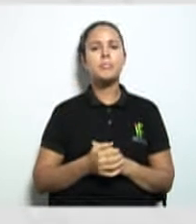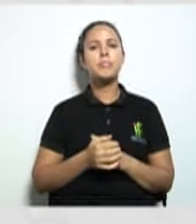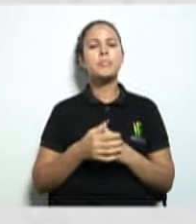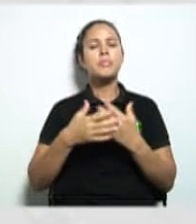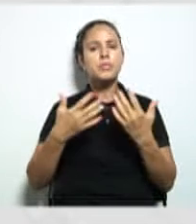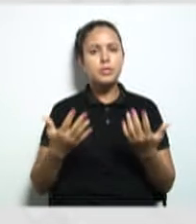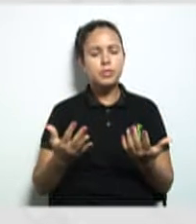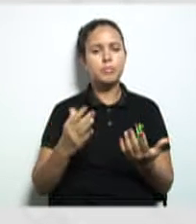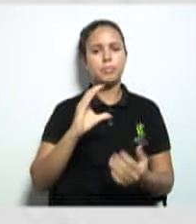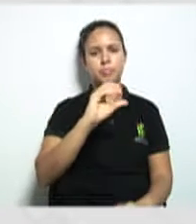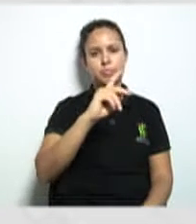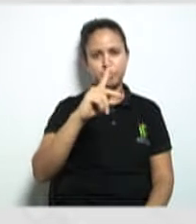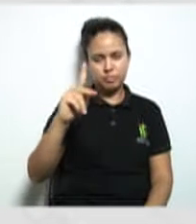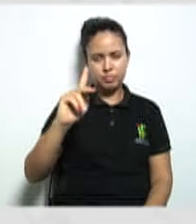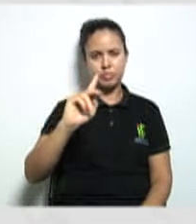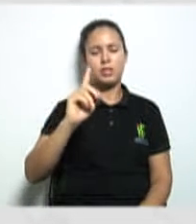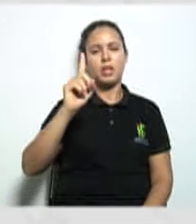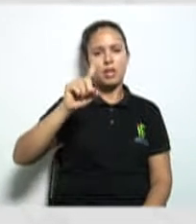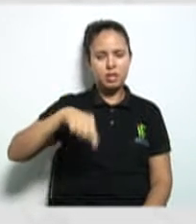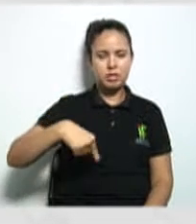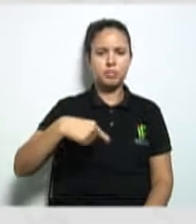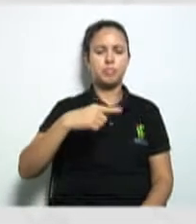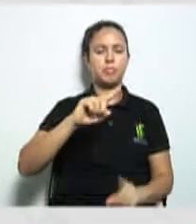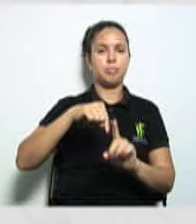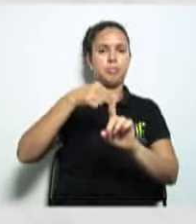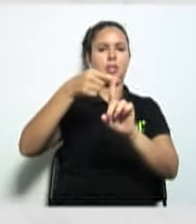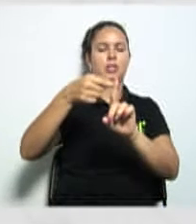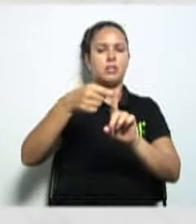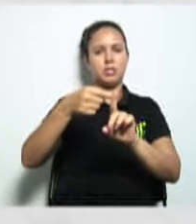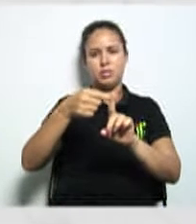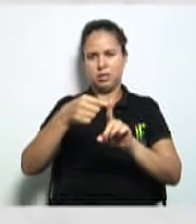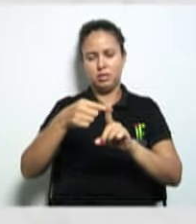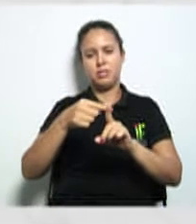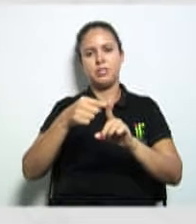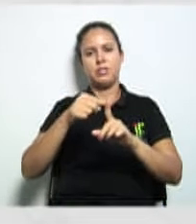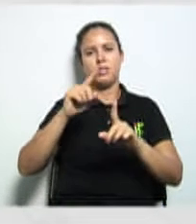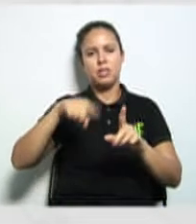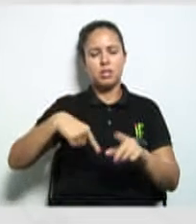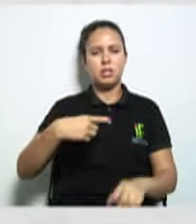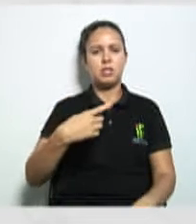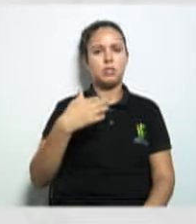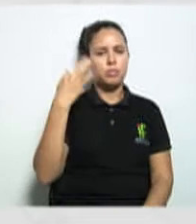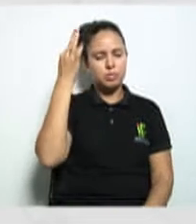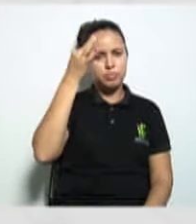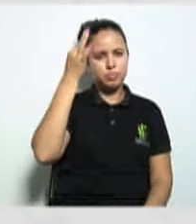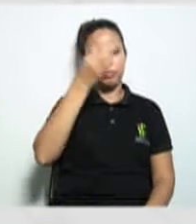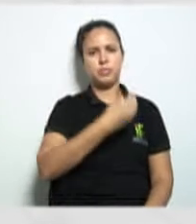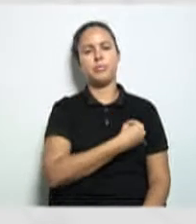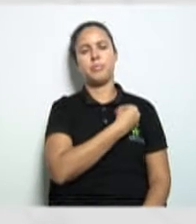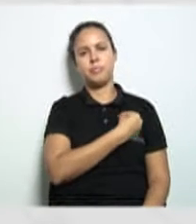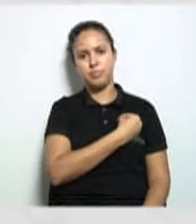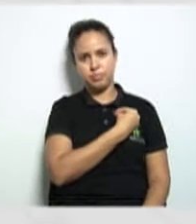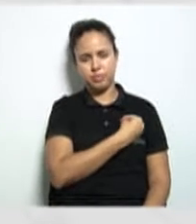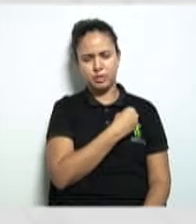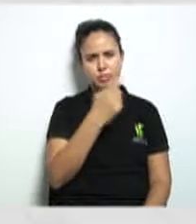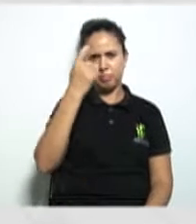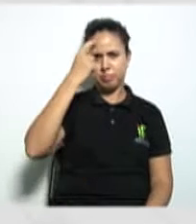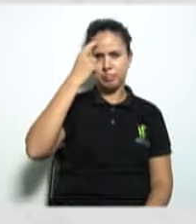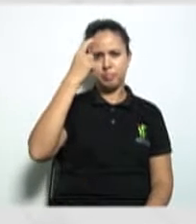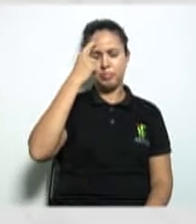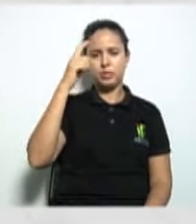mais, né, do que um negócio. Ele passa a ser uma filosofia de vida, né? Pensando que